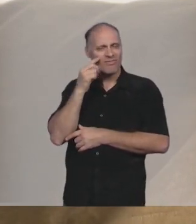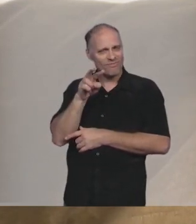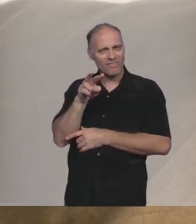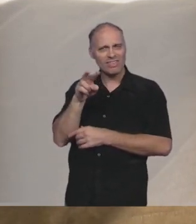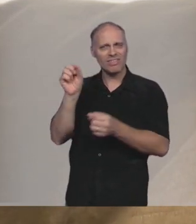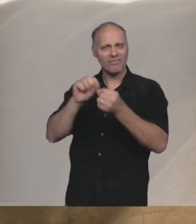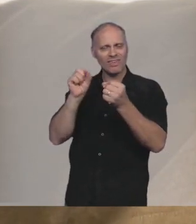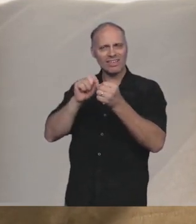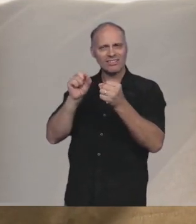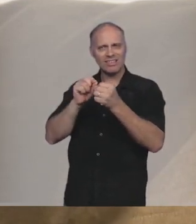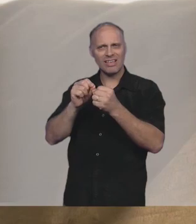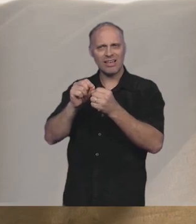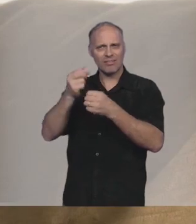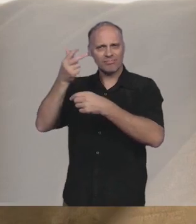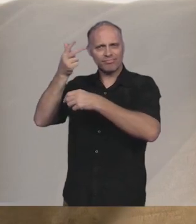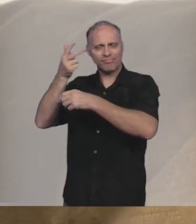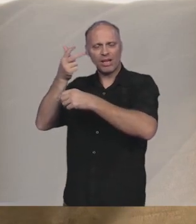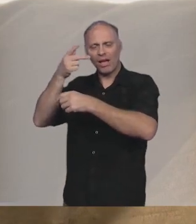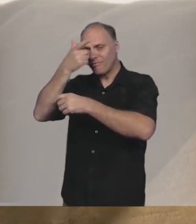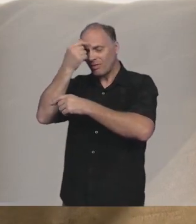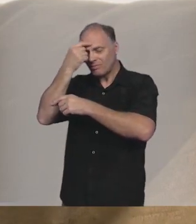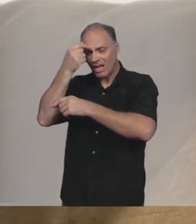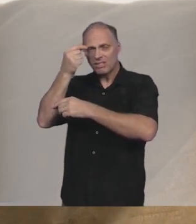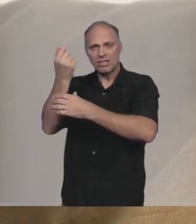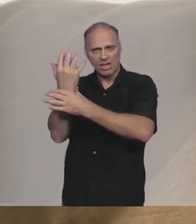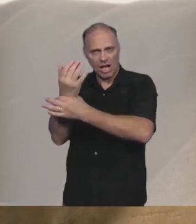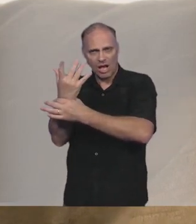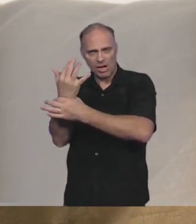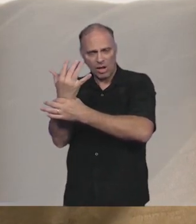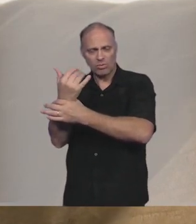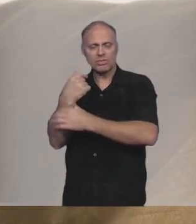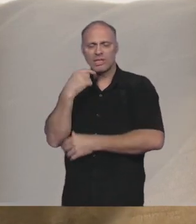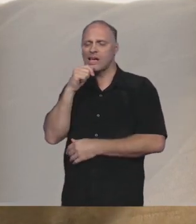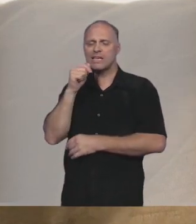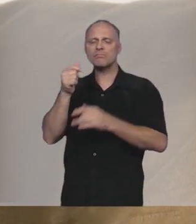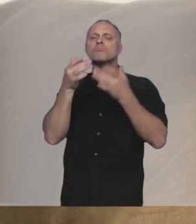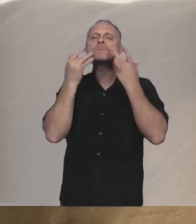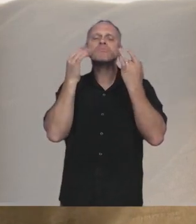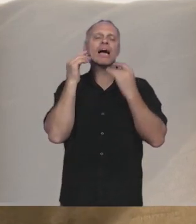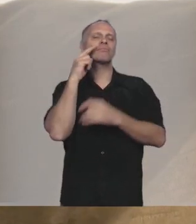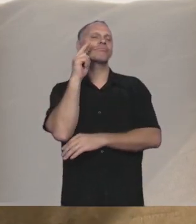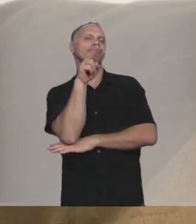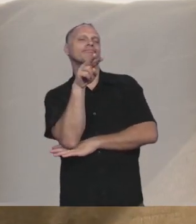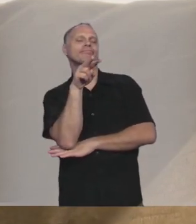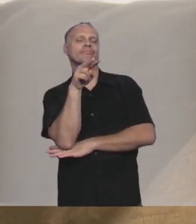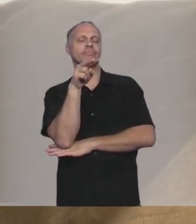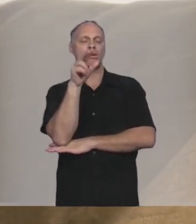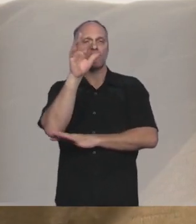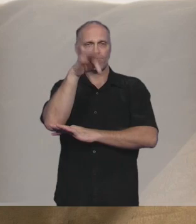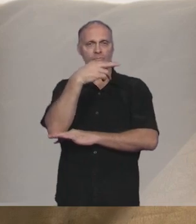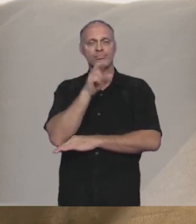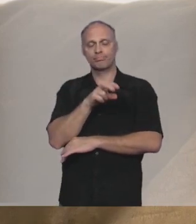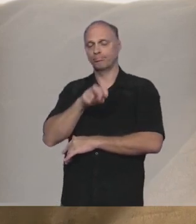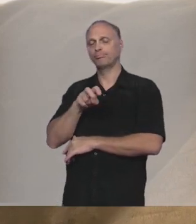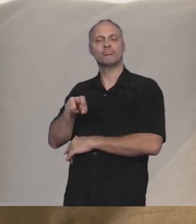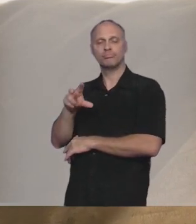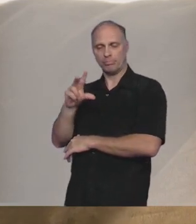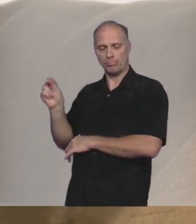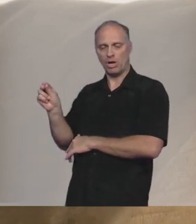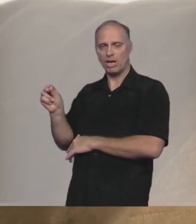de fazer a graduação na URGS. E um dia, saindo de uma apresentação teatral, estávamos falando, eu e o Luciano,